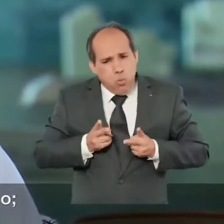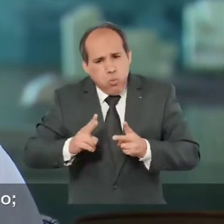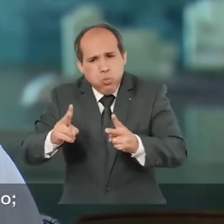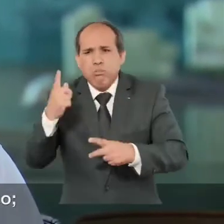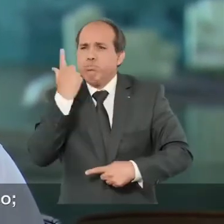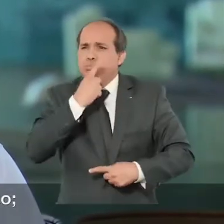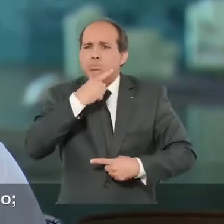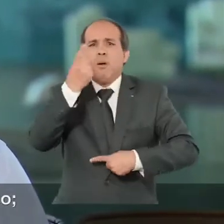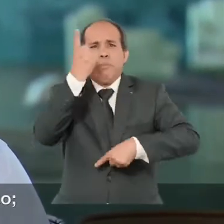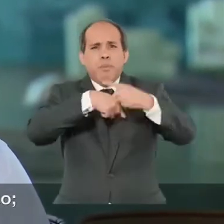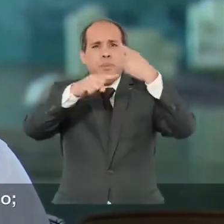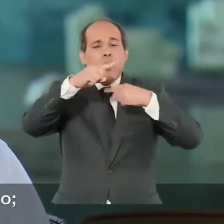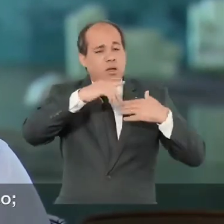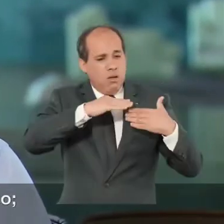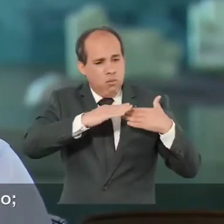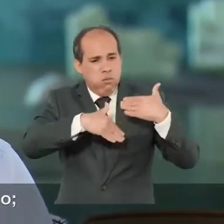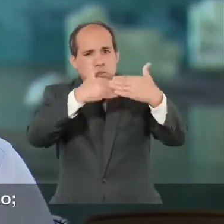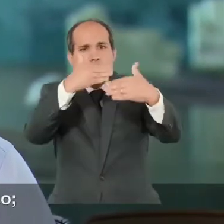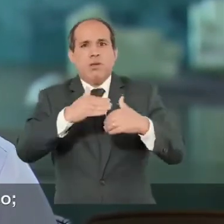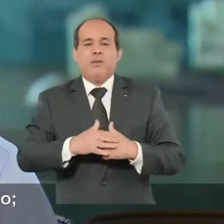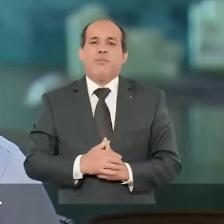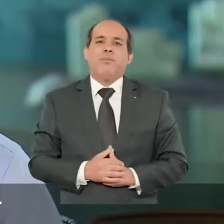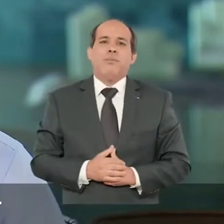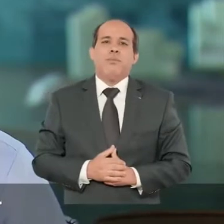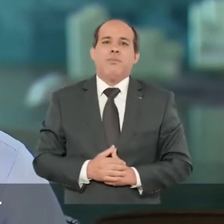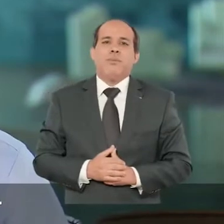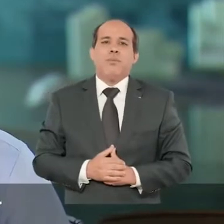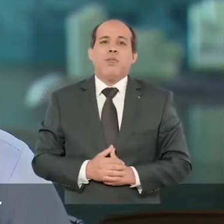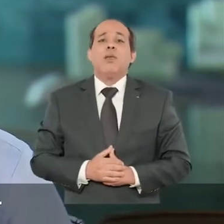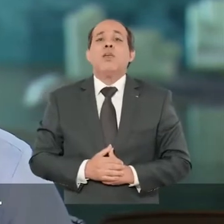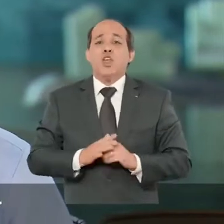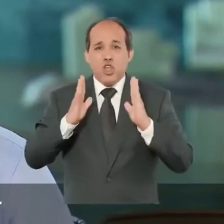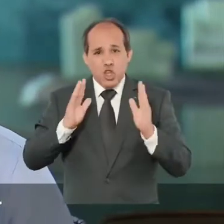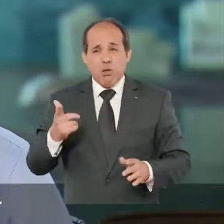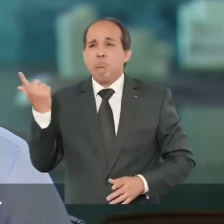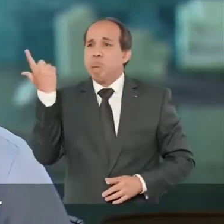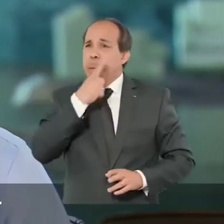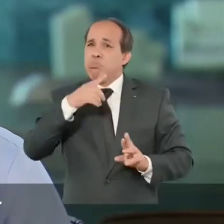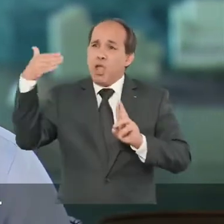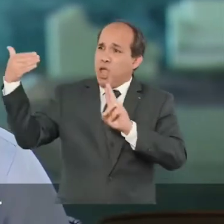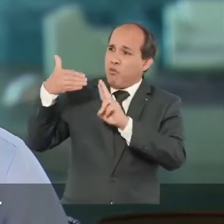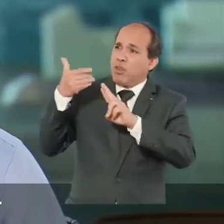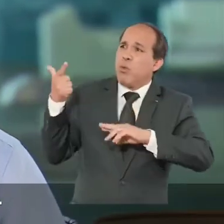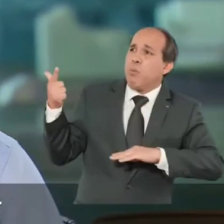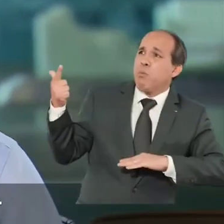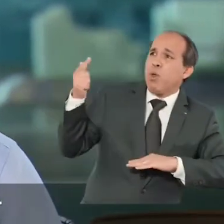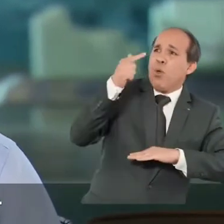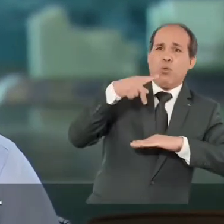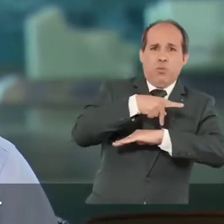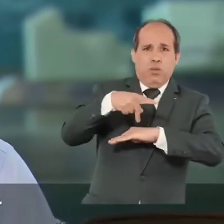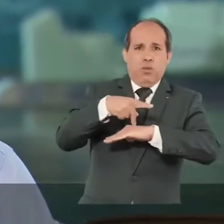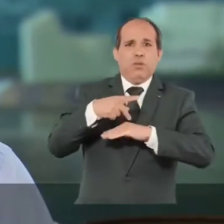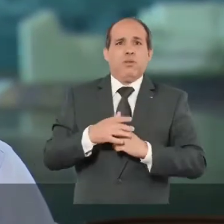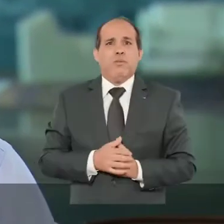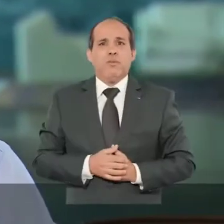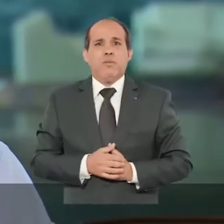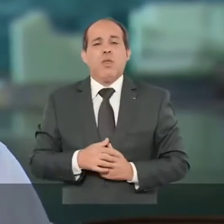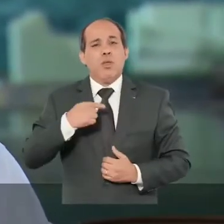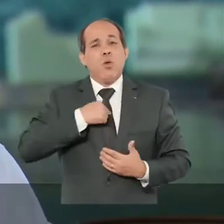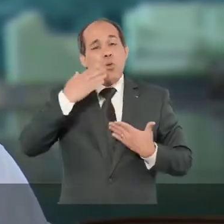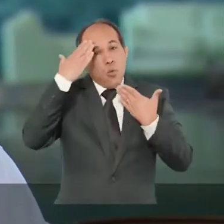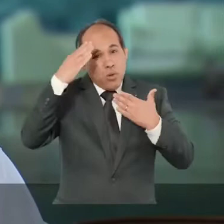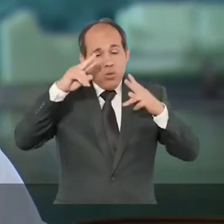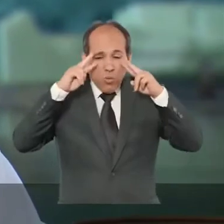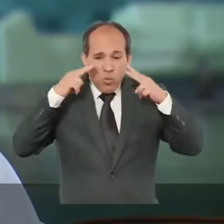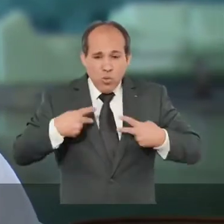a seguir rumo ao Progresso e ao desenvolvimento sendo inclusive referência para outras Nações